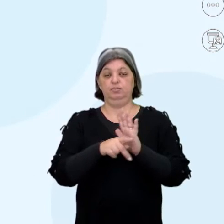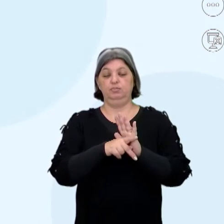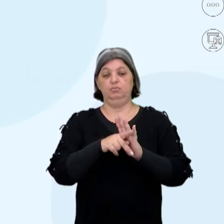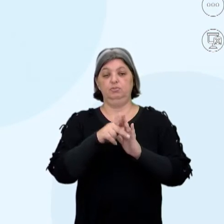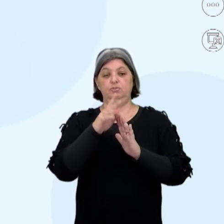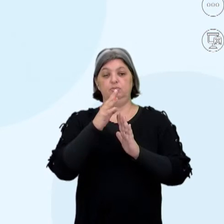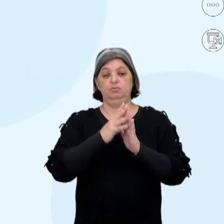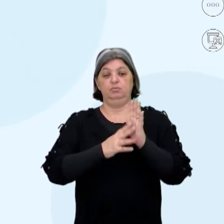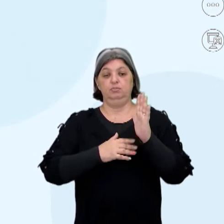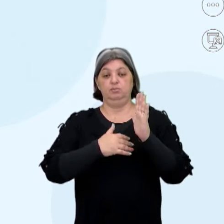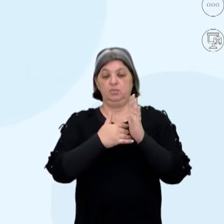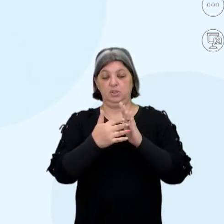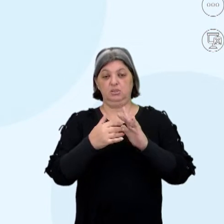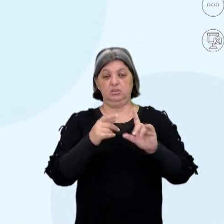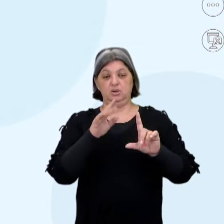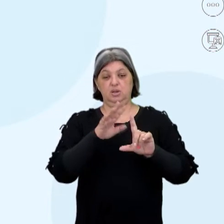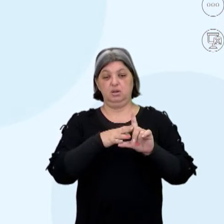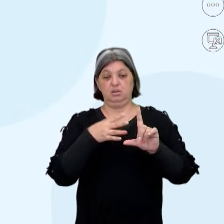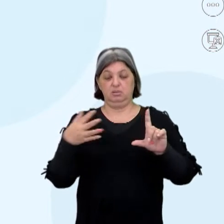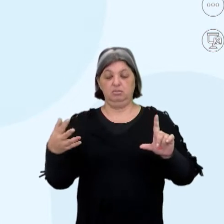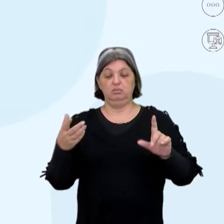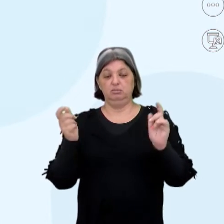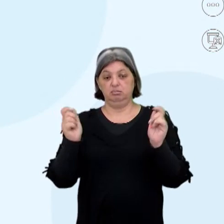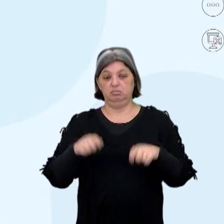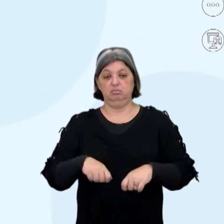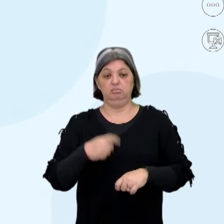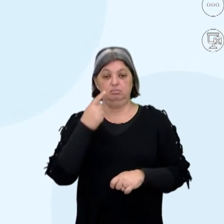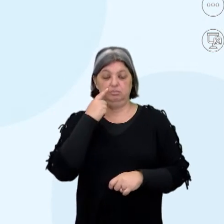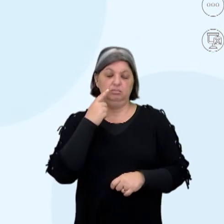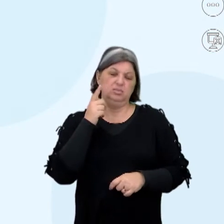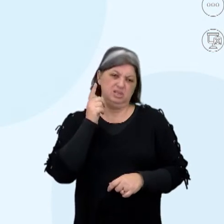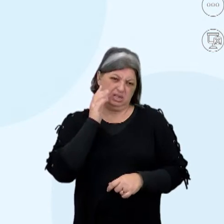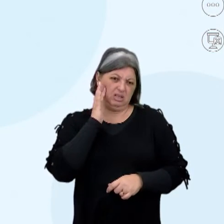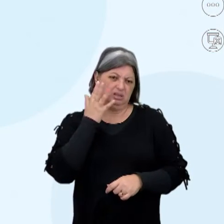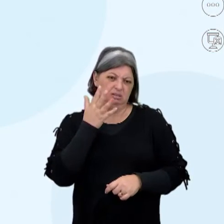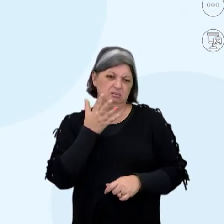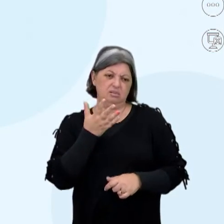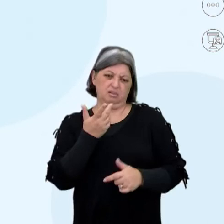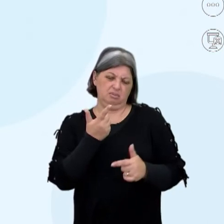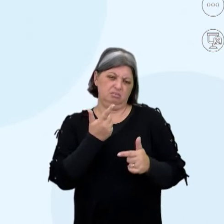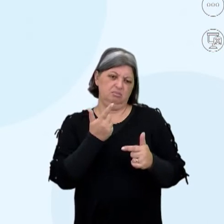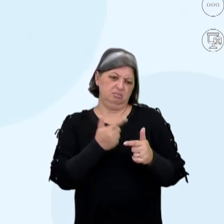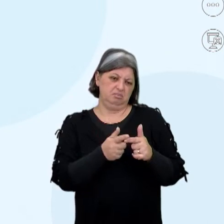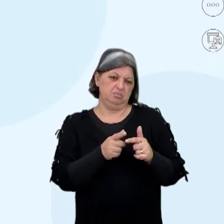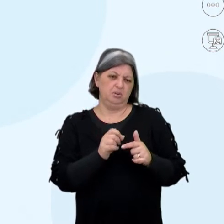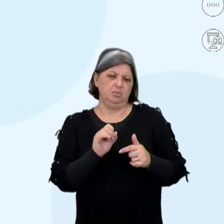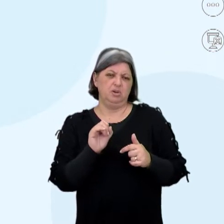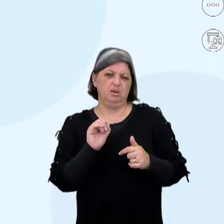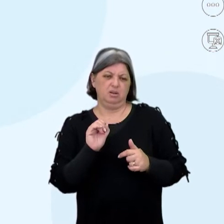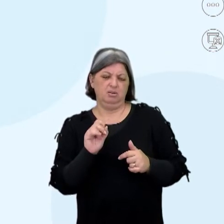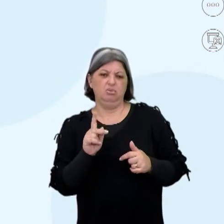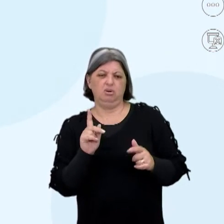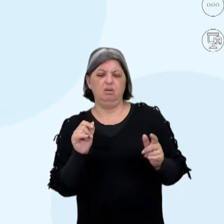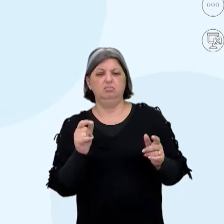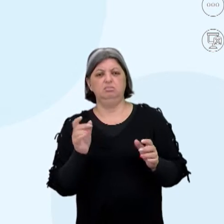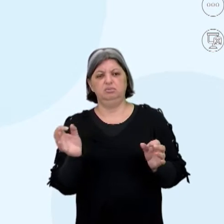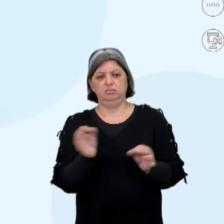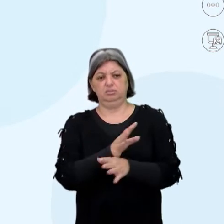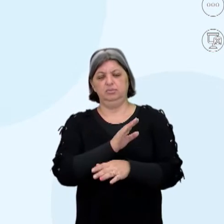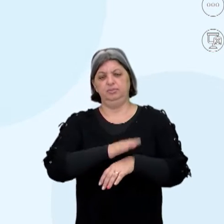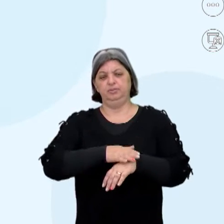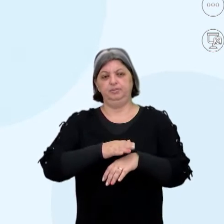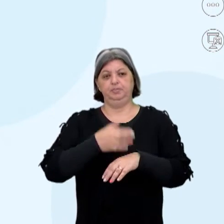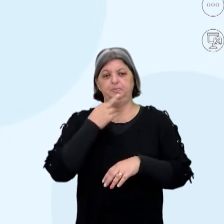de você somar, você consegue fazer até de cabeça sem muitos problemas. O modelo Y aqui, ó, veja, aqui para o Y você